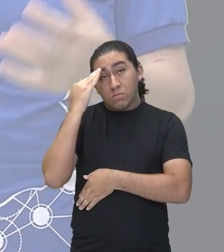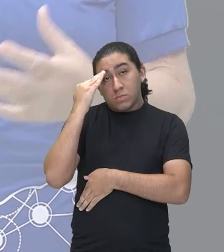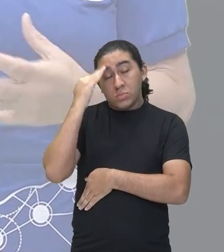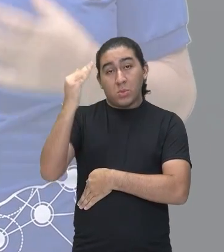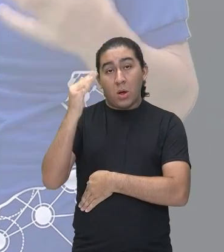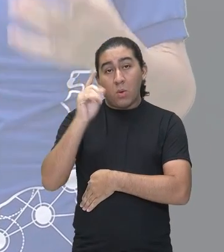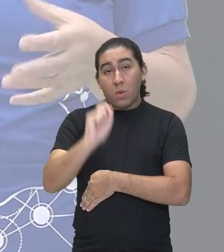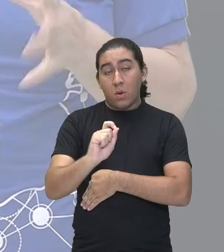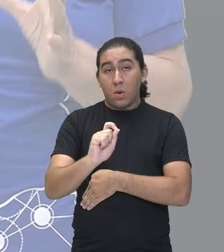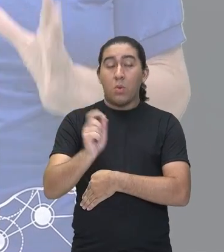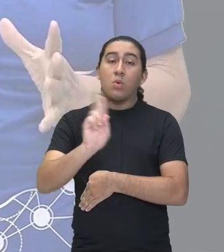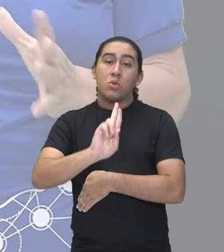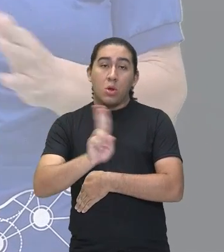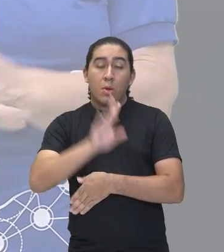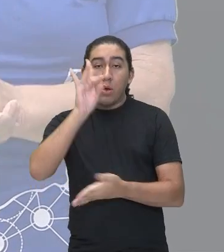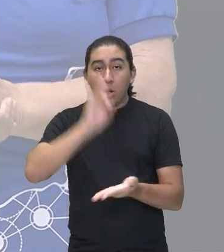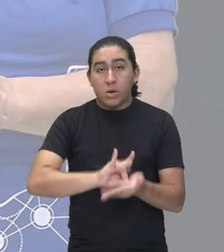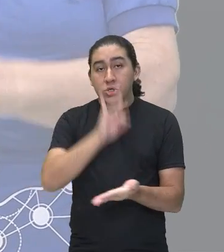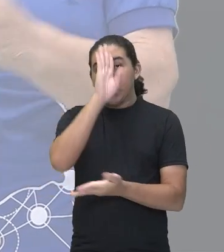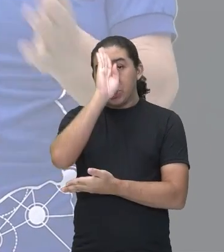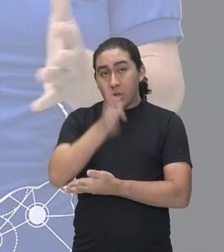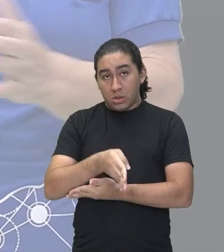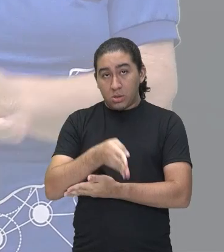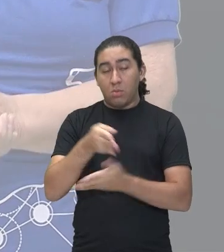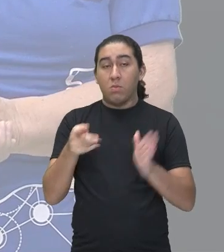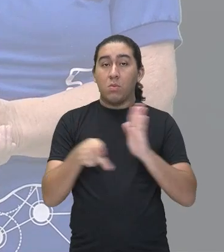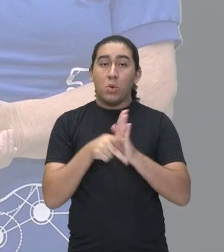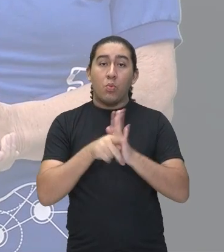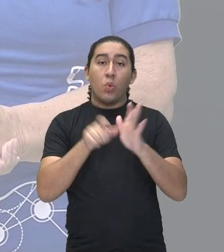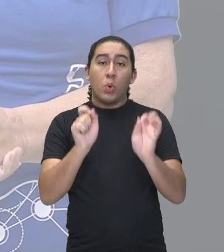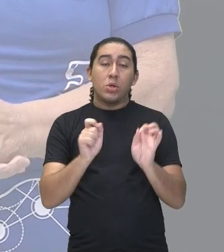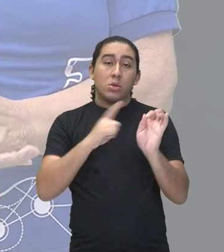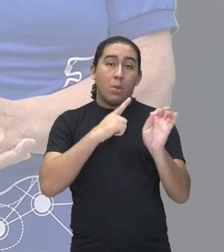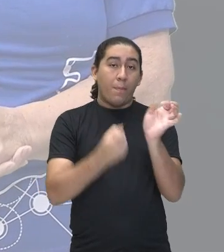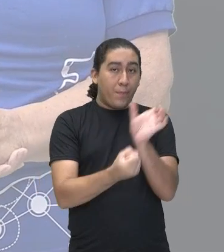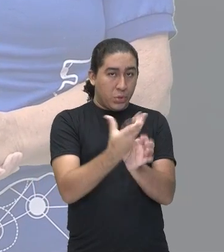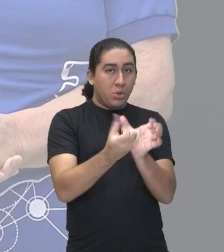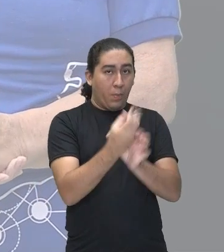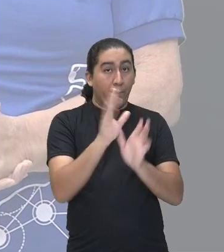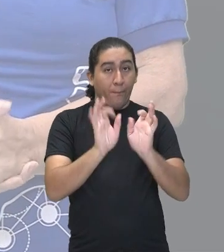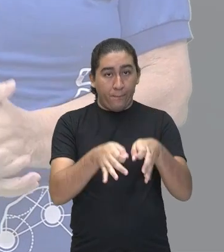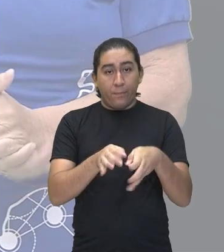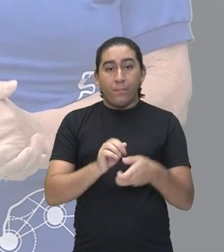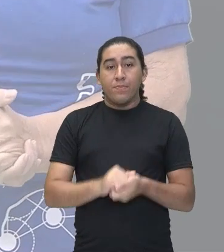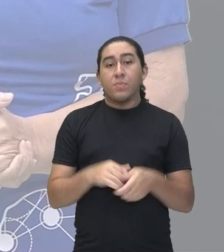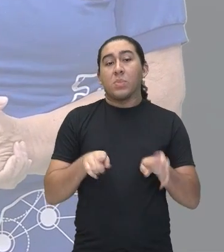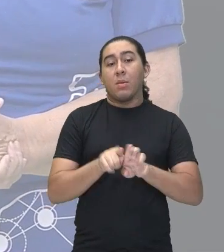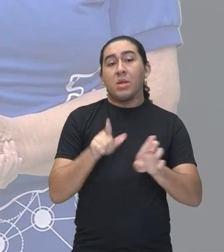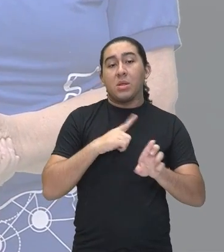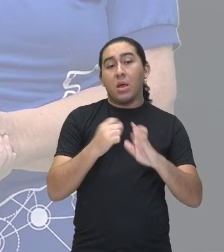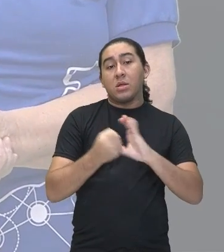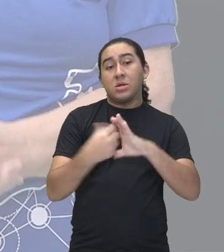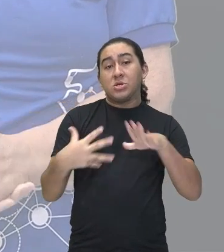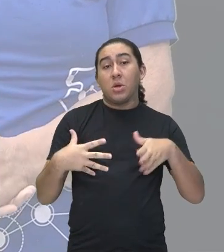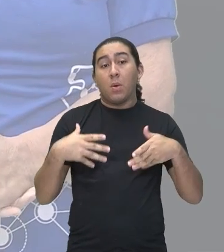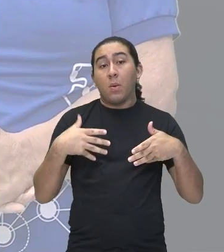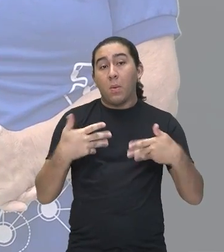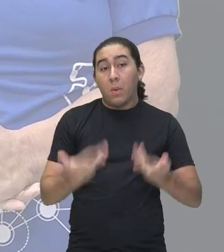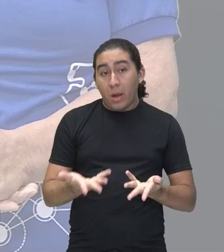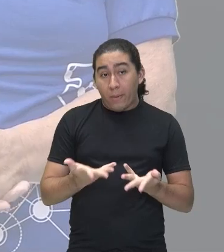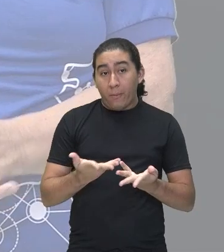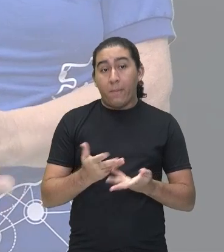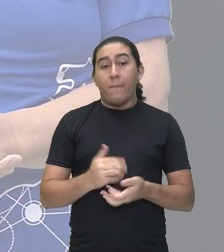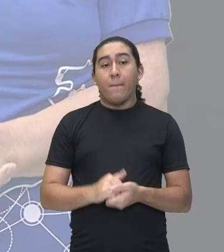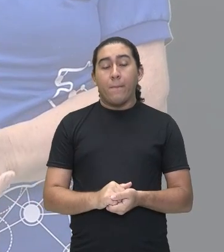mais real e mais objetiva naquilo que ele está produzindo. E apresenta as seguintes características.